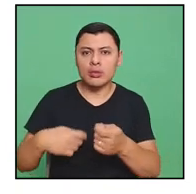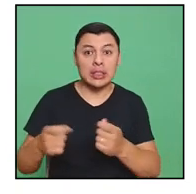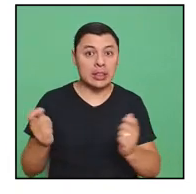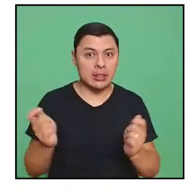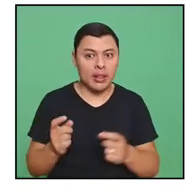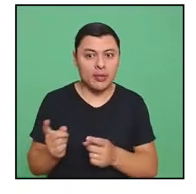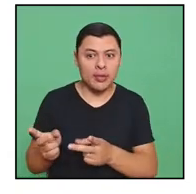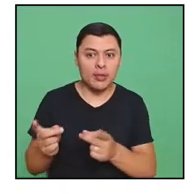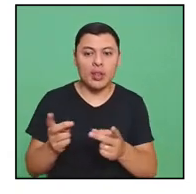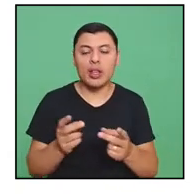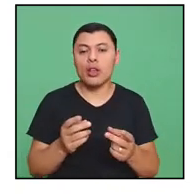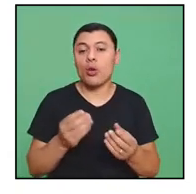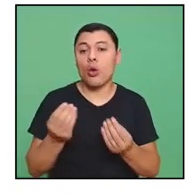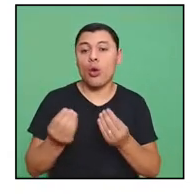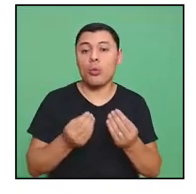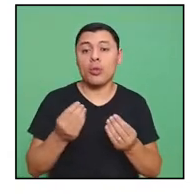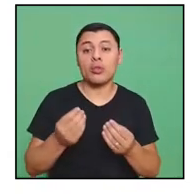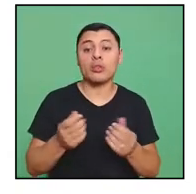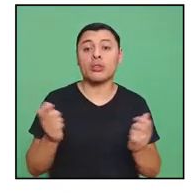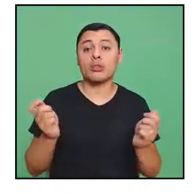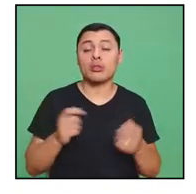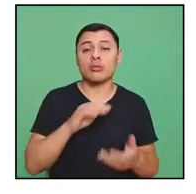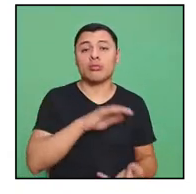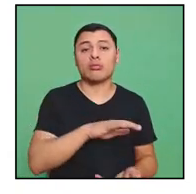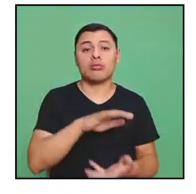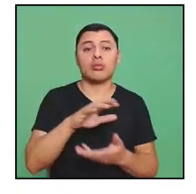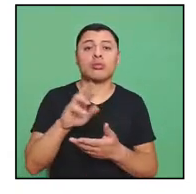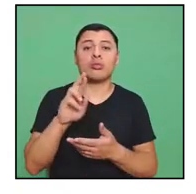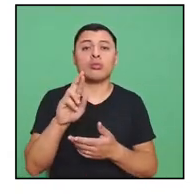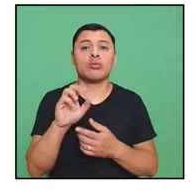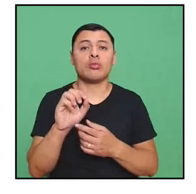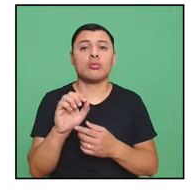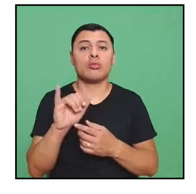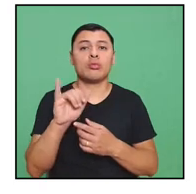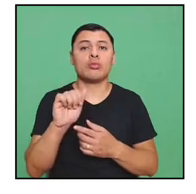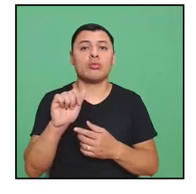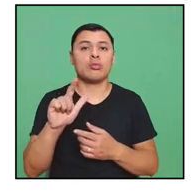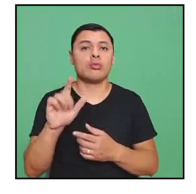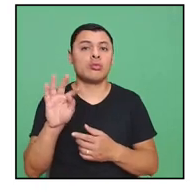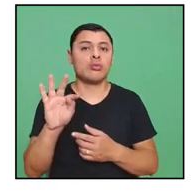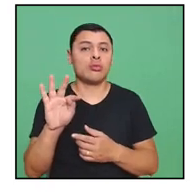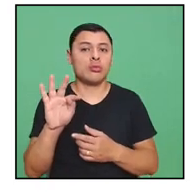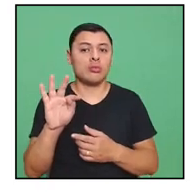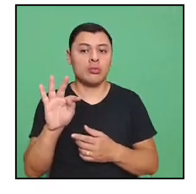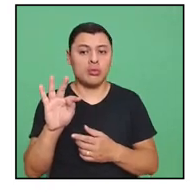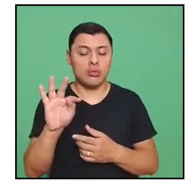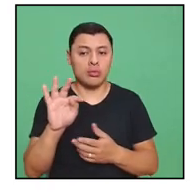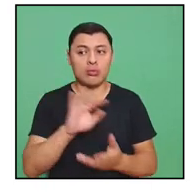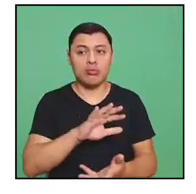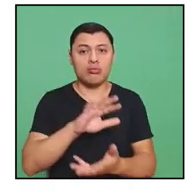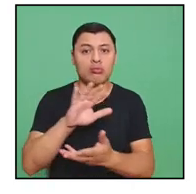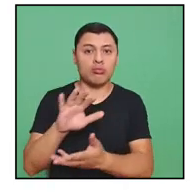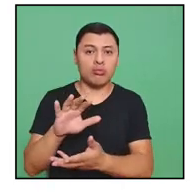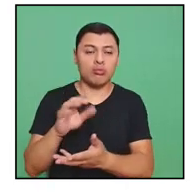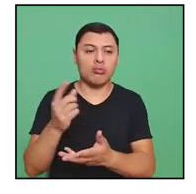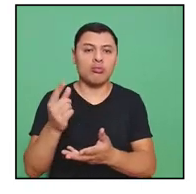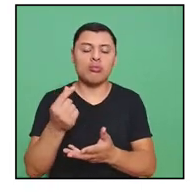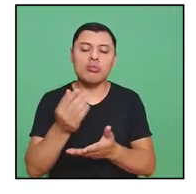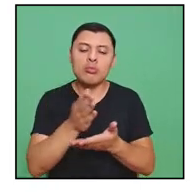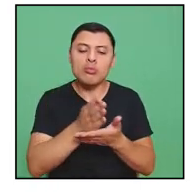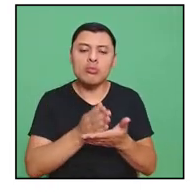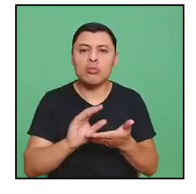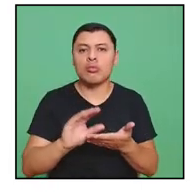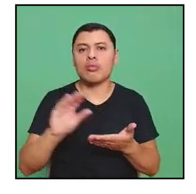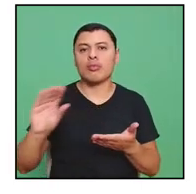a capacidade da entrega de royalties de vendas secundárias para os artistas. É uma coisa que eu acho